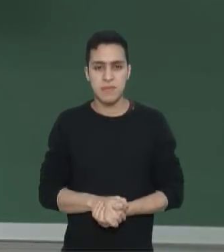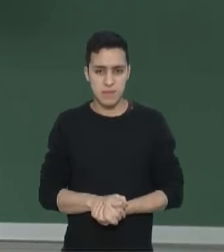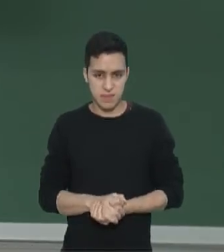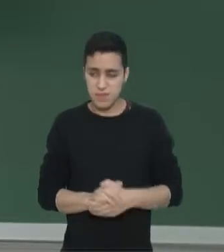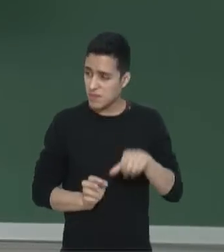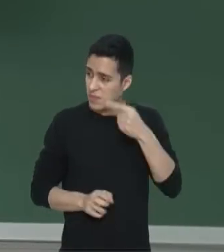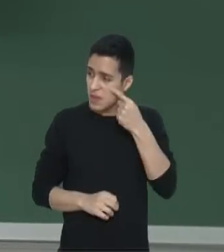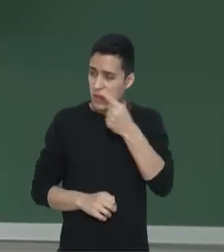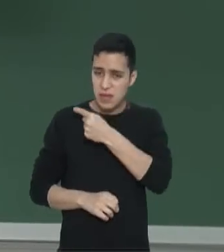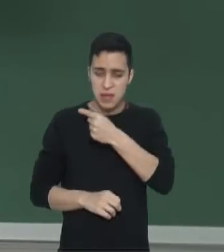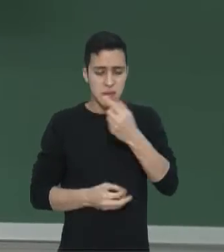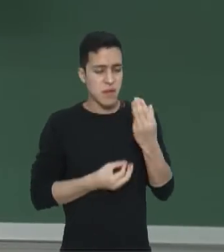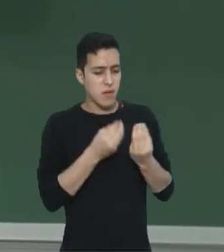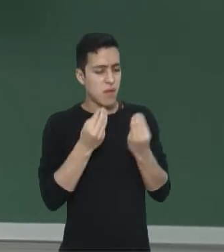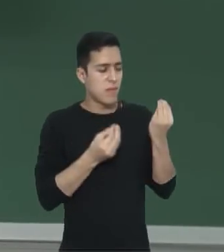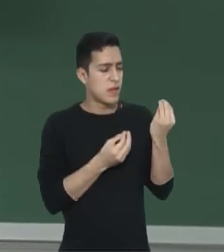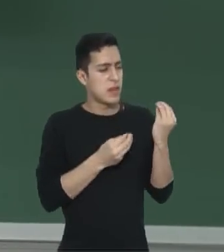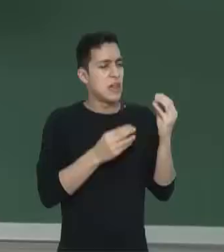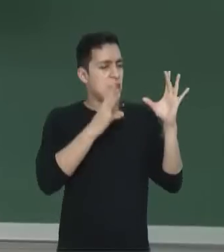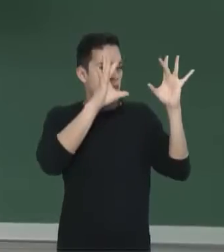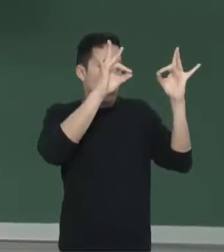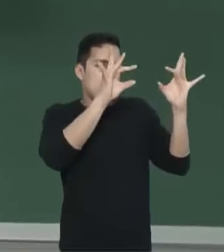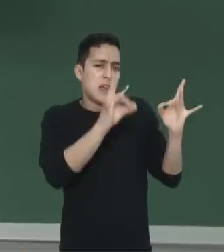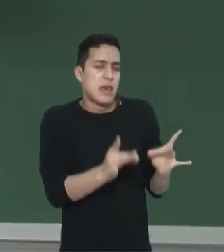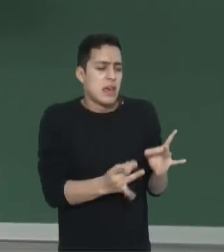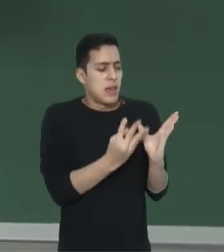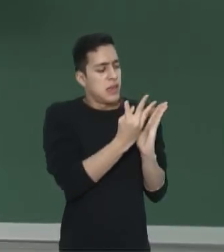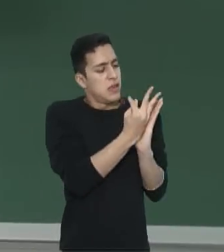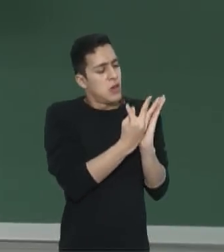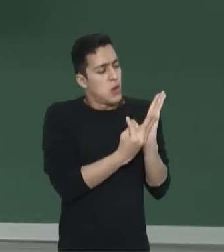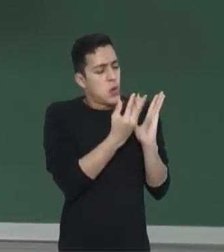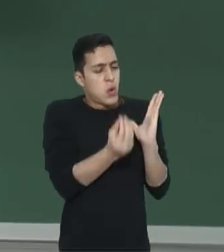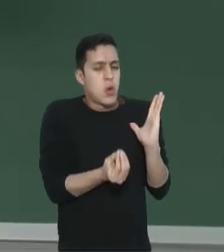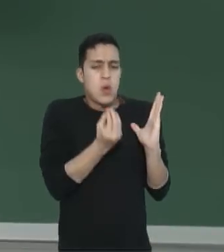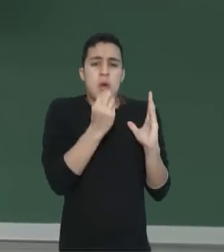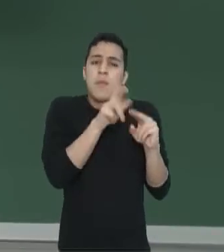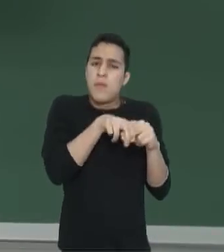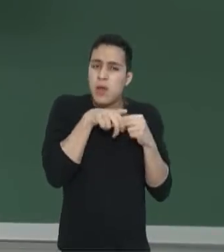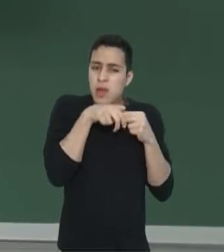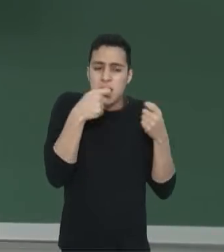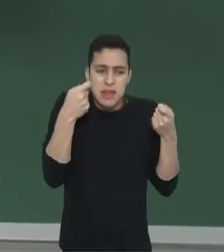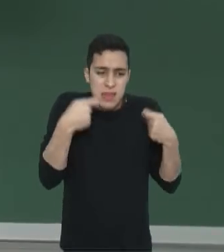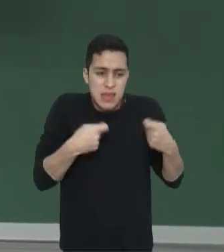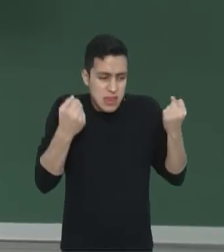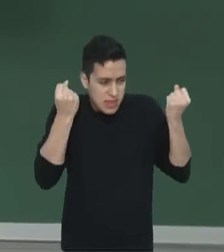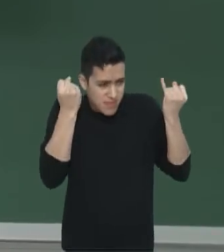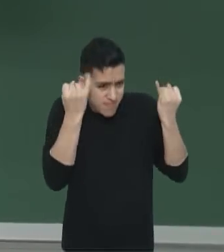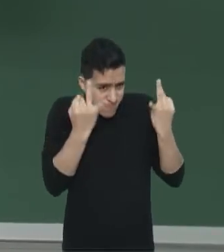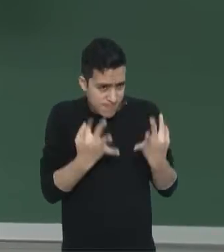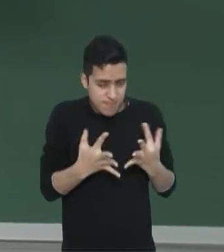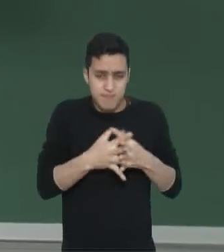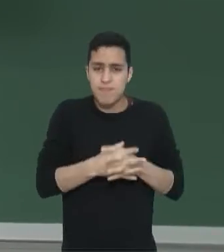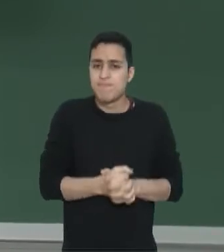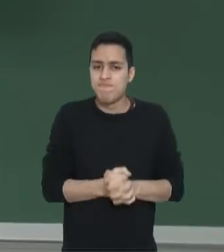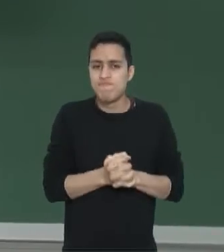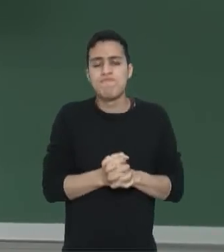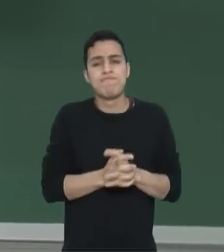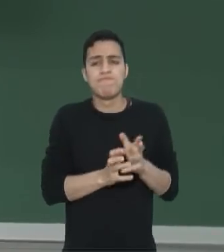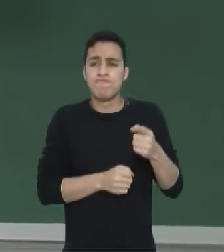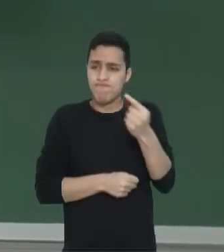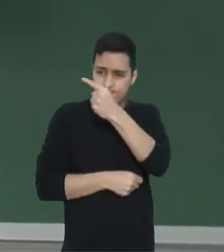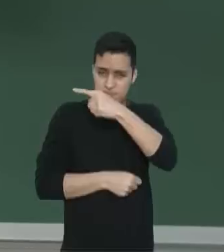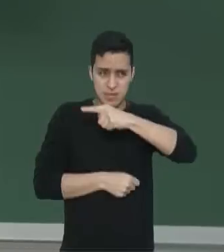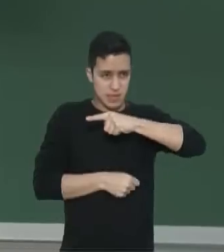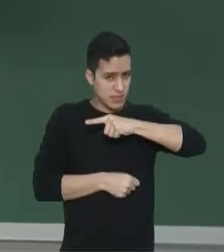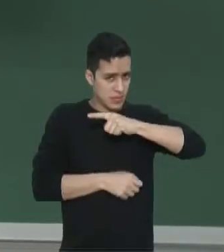Essa questão dos desdobramentos vem devido à necessidade de explicar. Então, nós temos ali